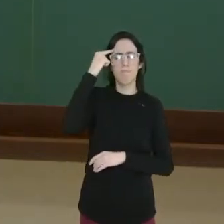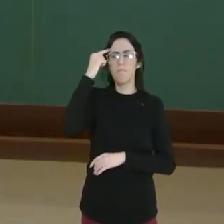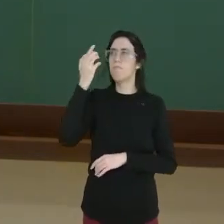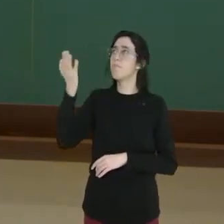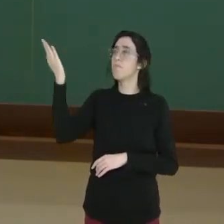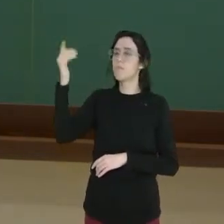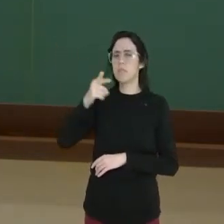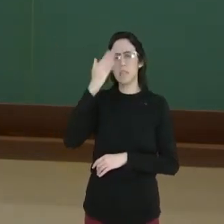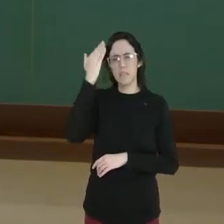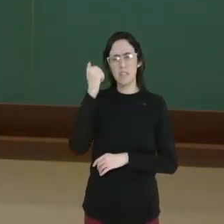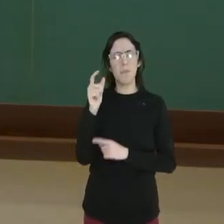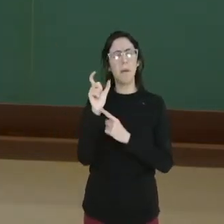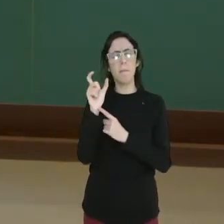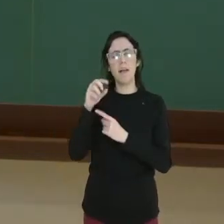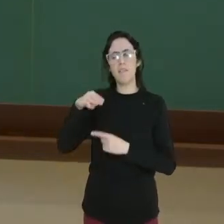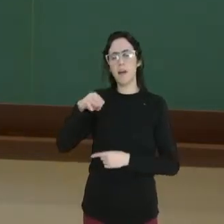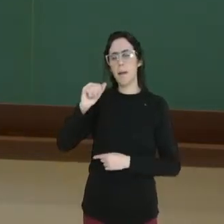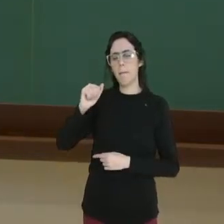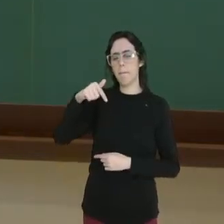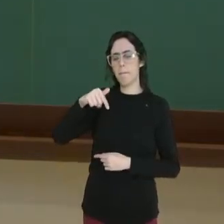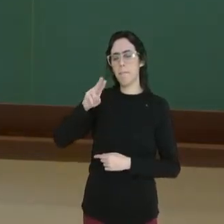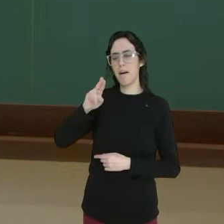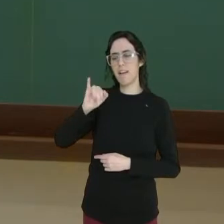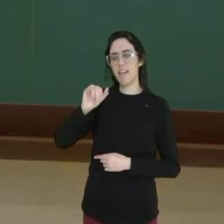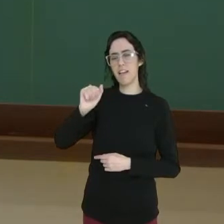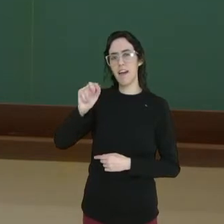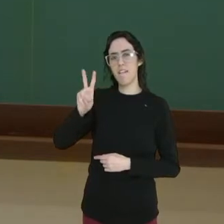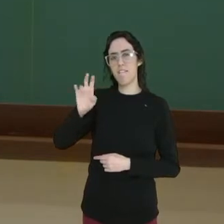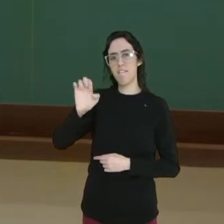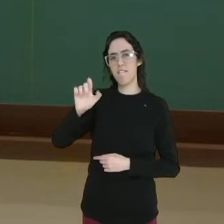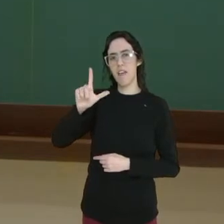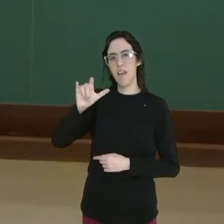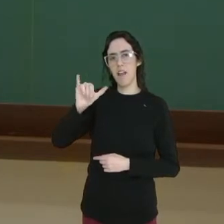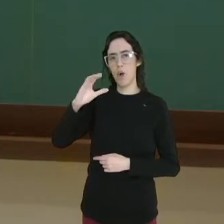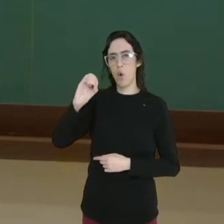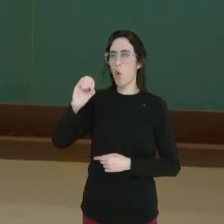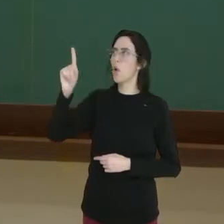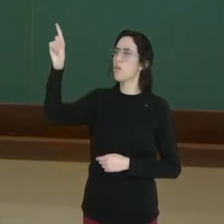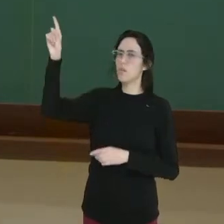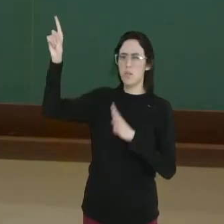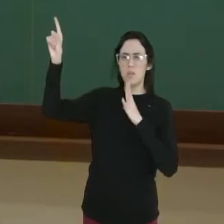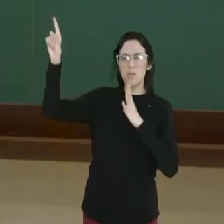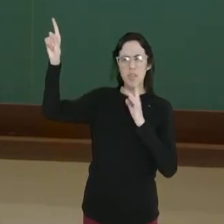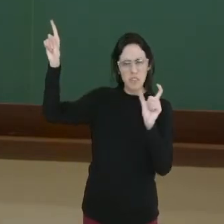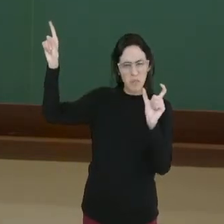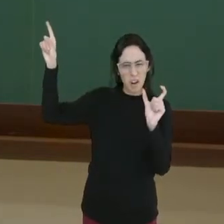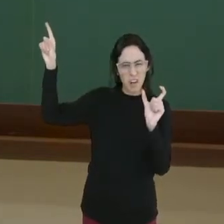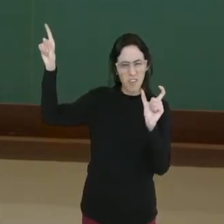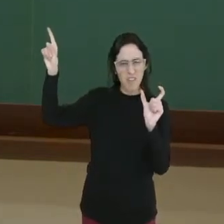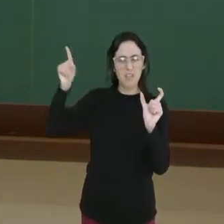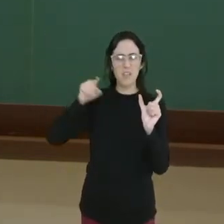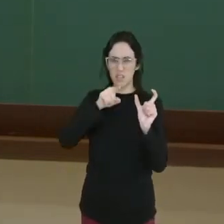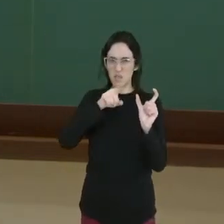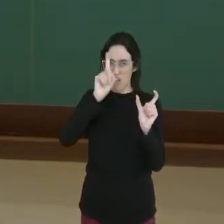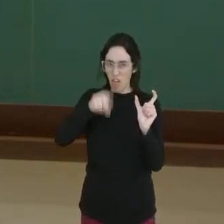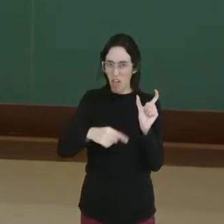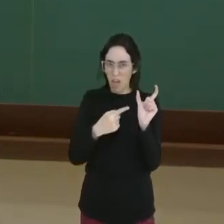o que significa o termo maquiavélico? Já chamou alguém assim? Você se considera uma